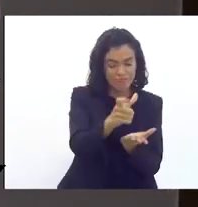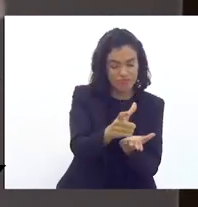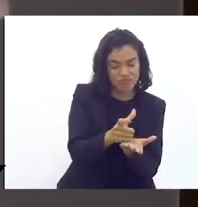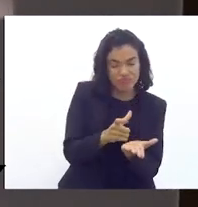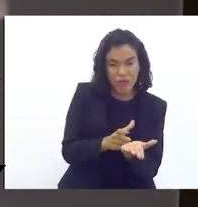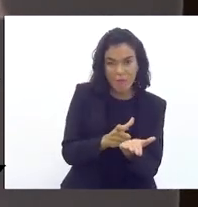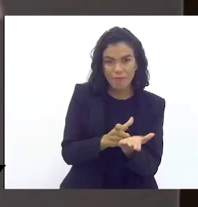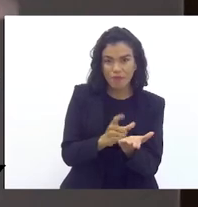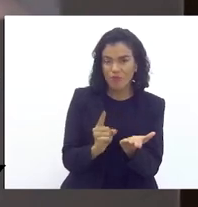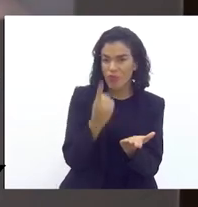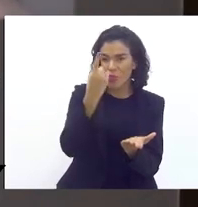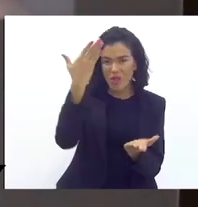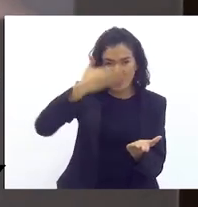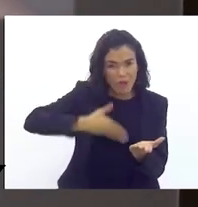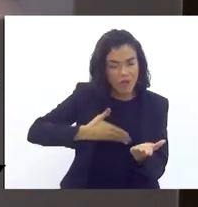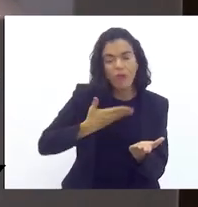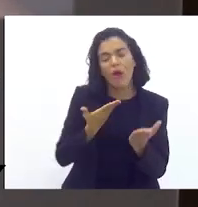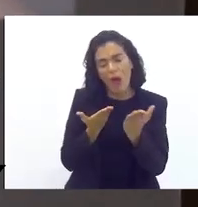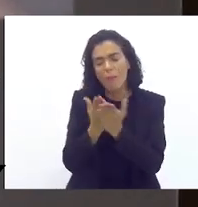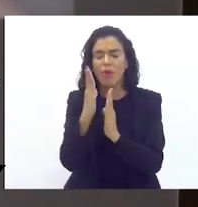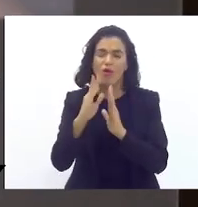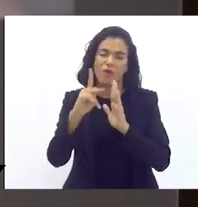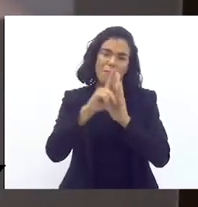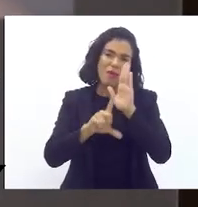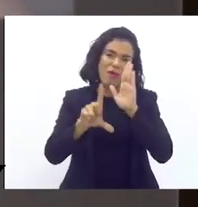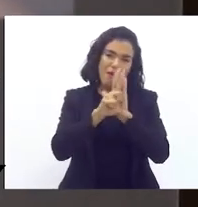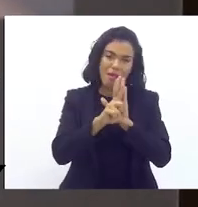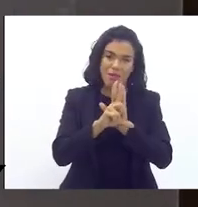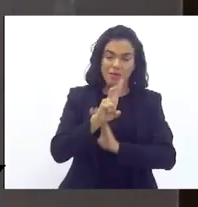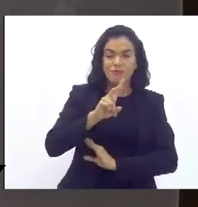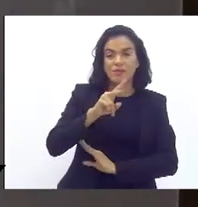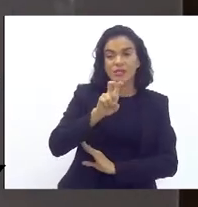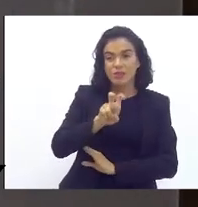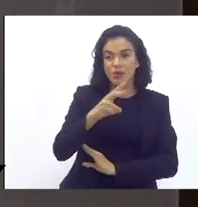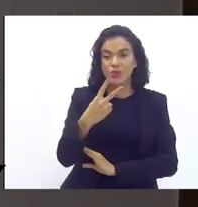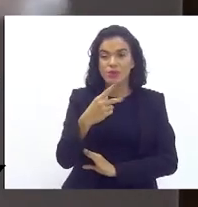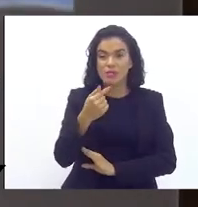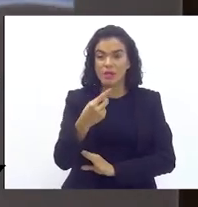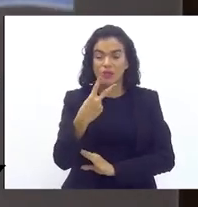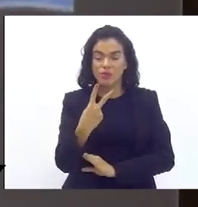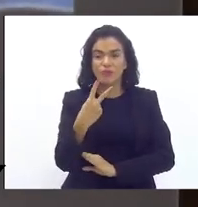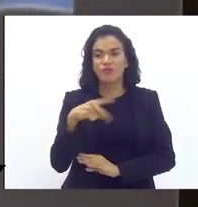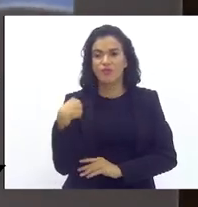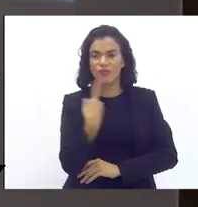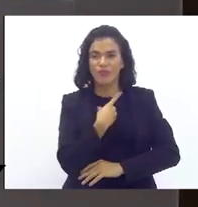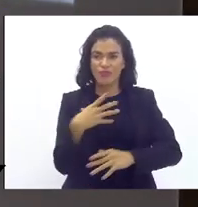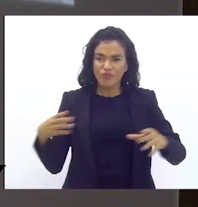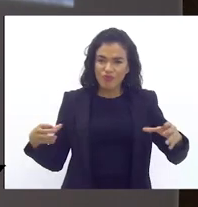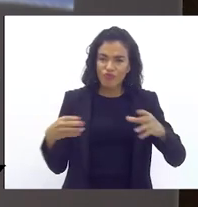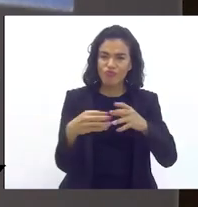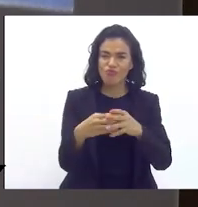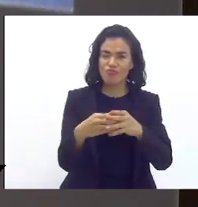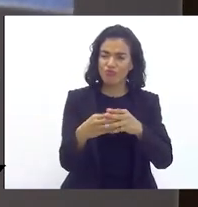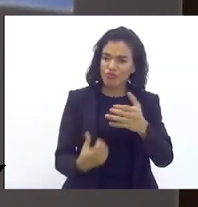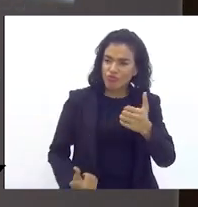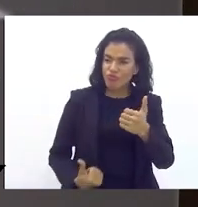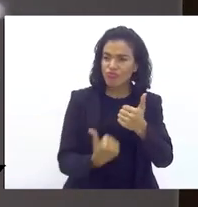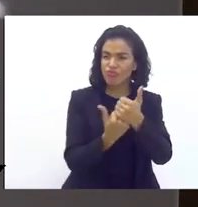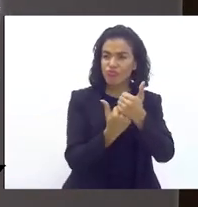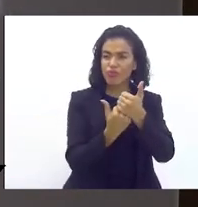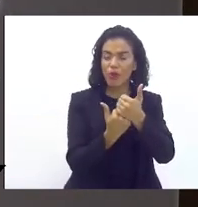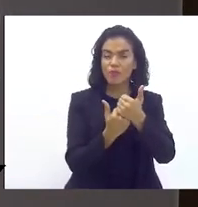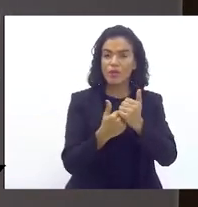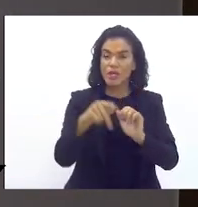então por favor aprovem a pele 5272 Então vamos junto S fazer com que